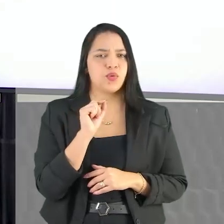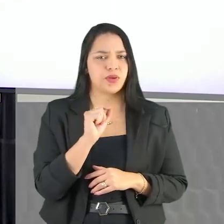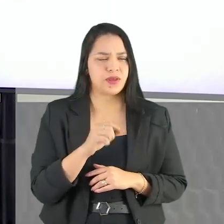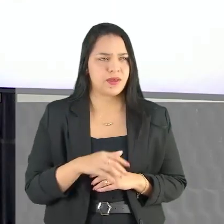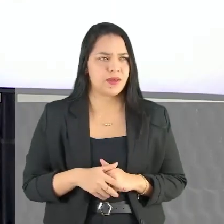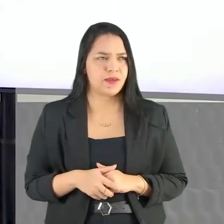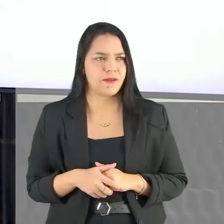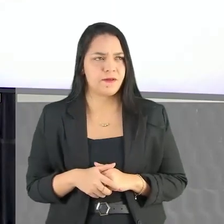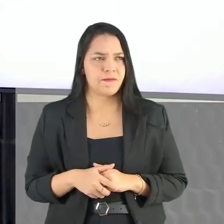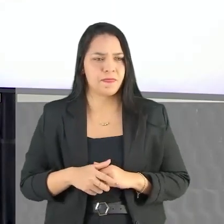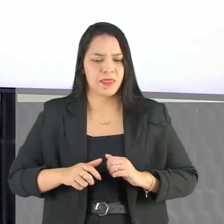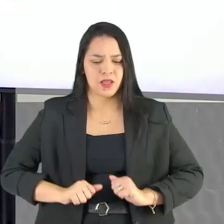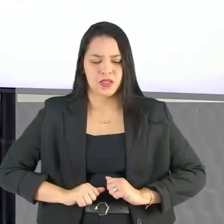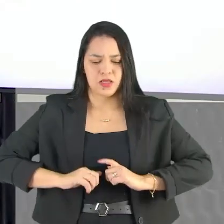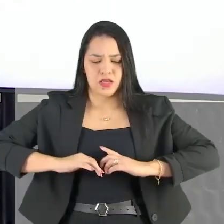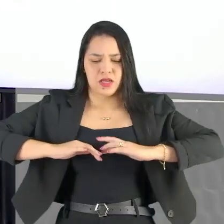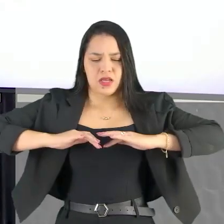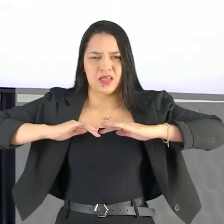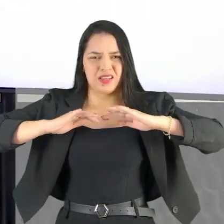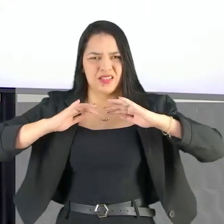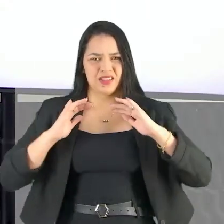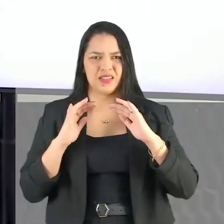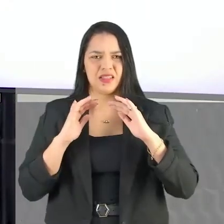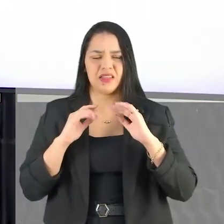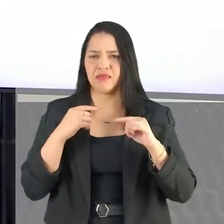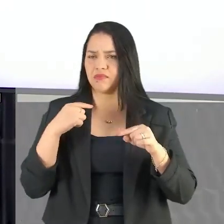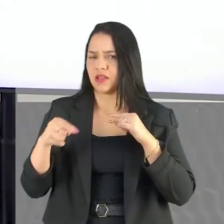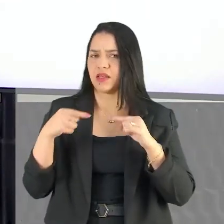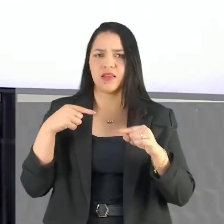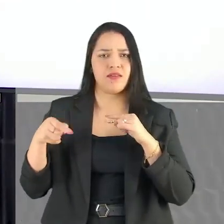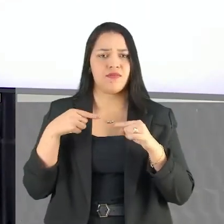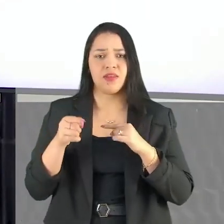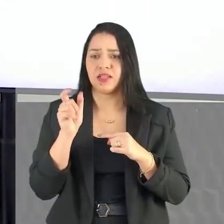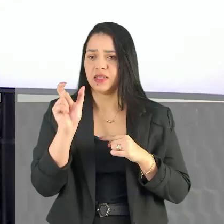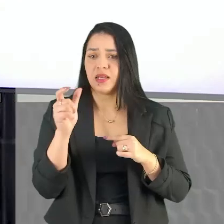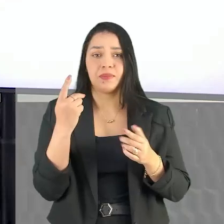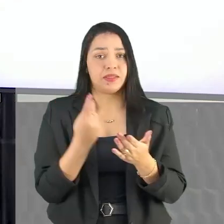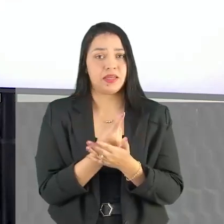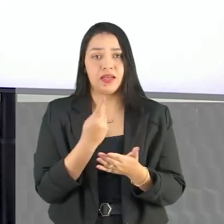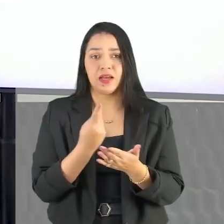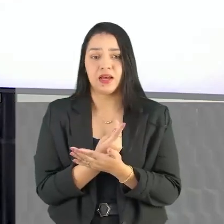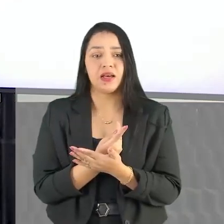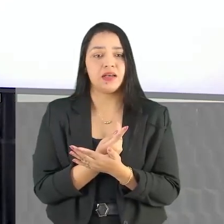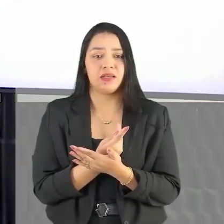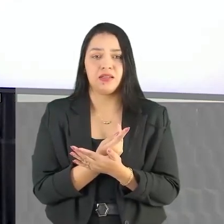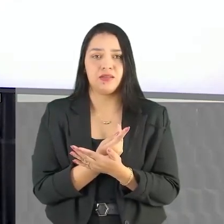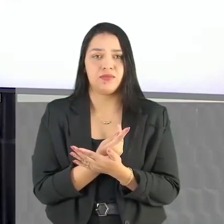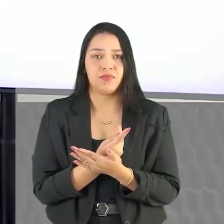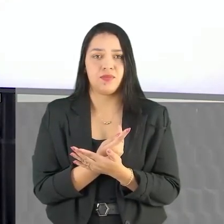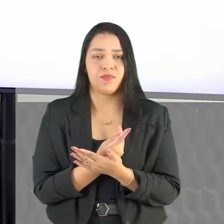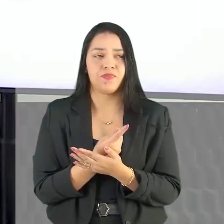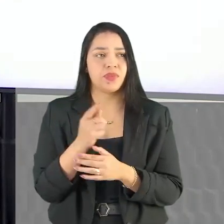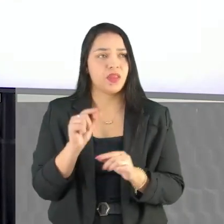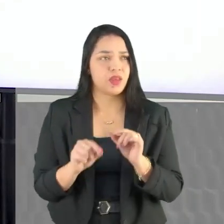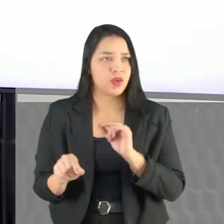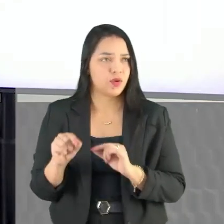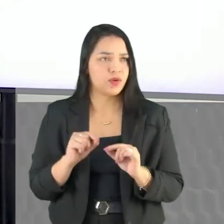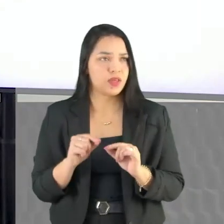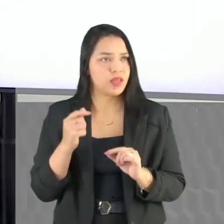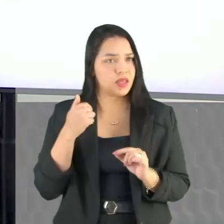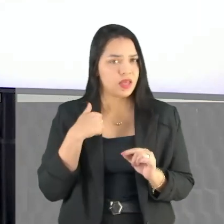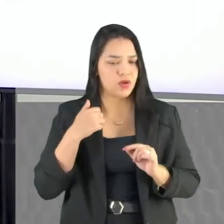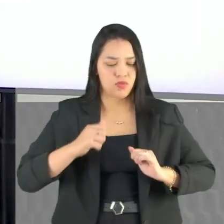de aquecer destilado tem nada a ver aquilo, esse termo é errado. A destilação,